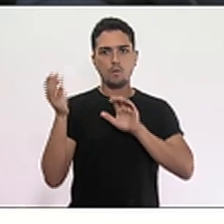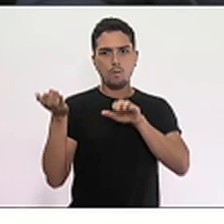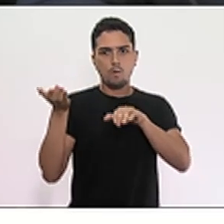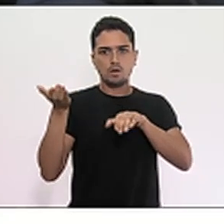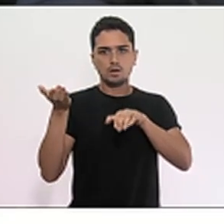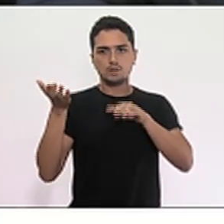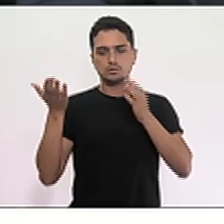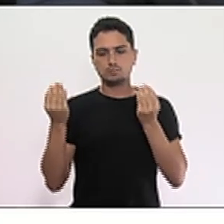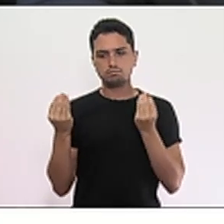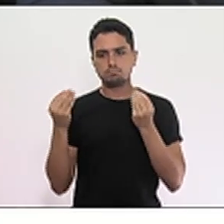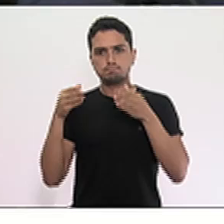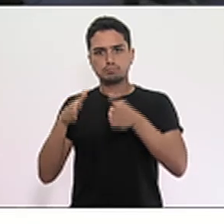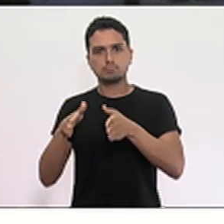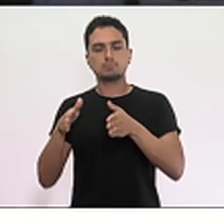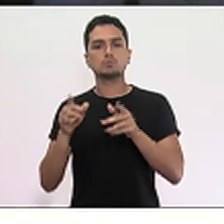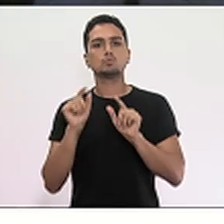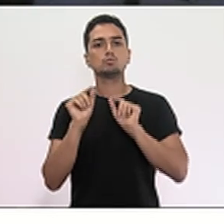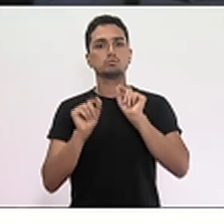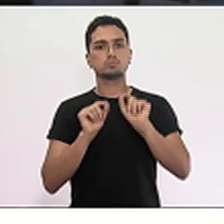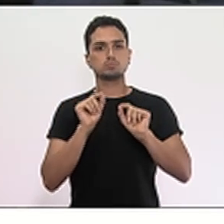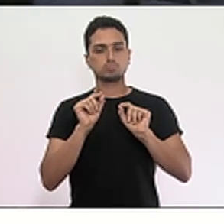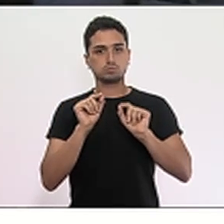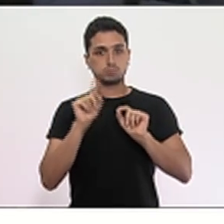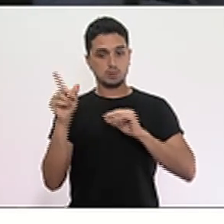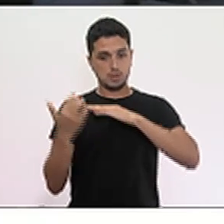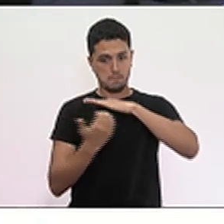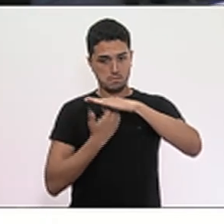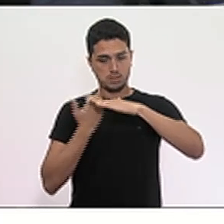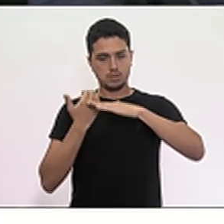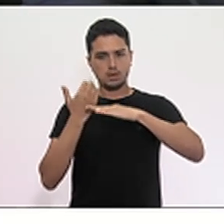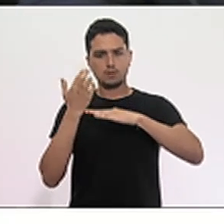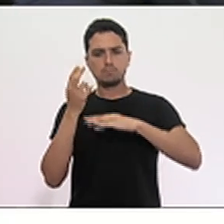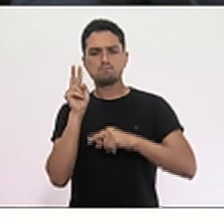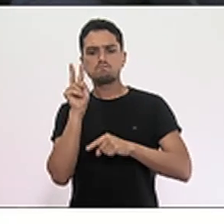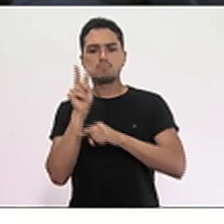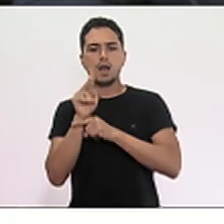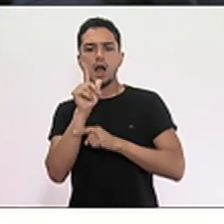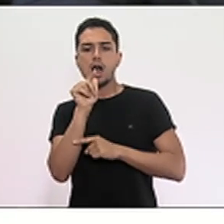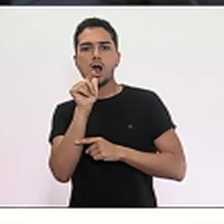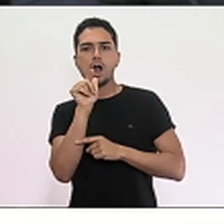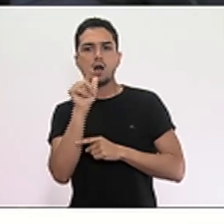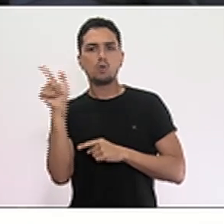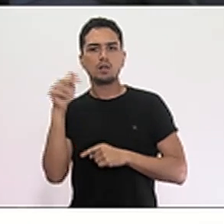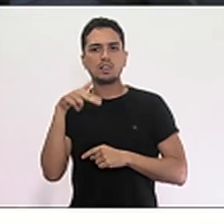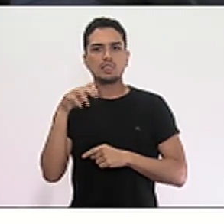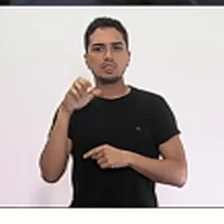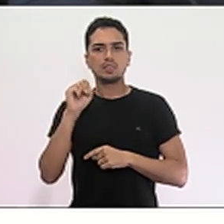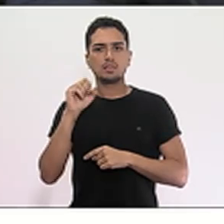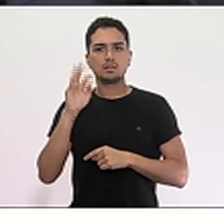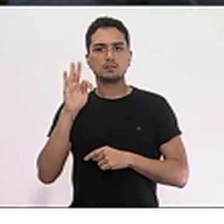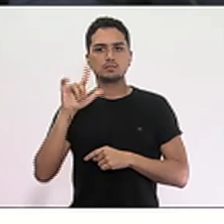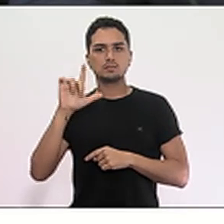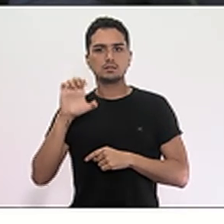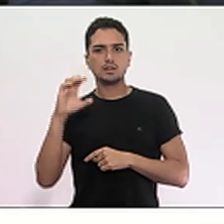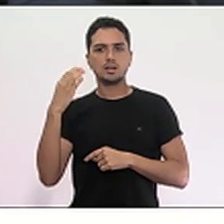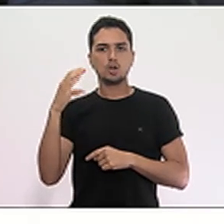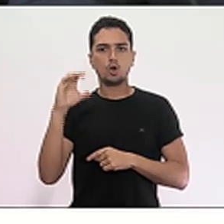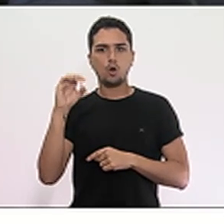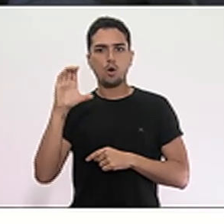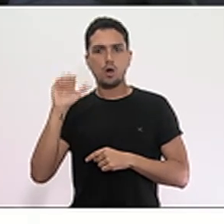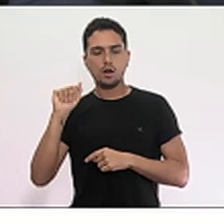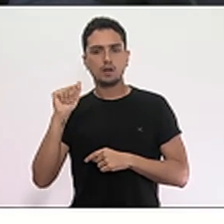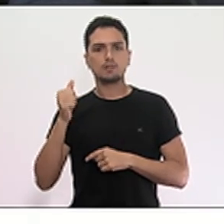vezes capitaneado por empresários da água, os empresários da Nestlé, Coca-Cola, Leonel Desor,